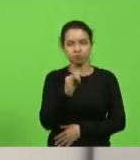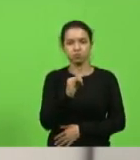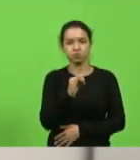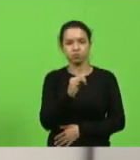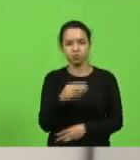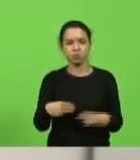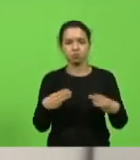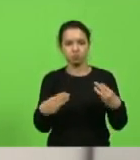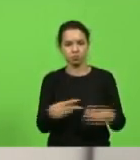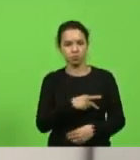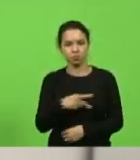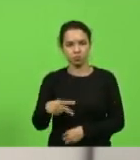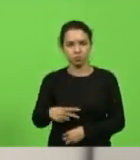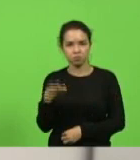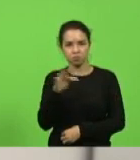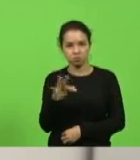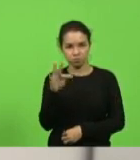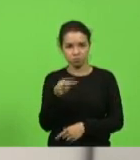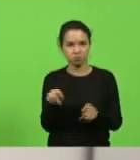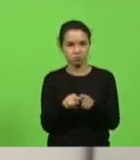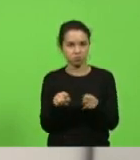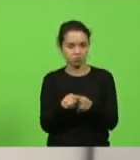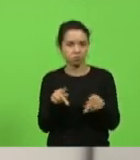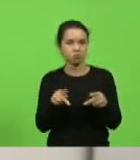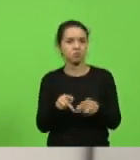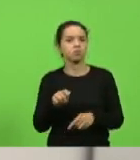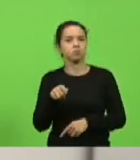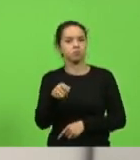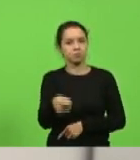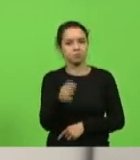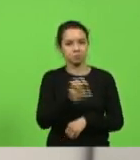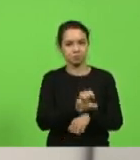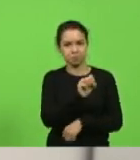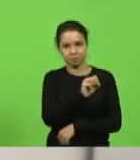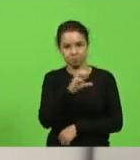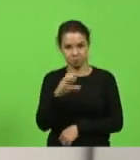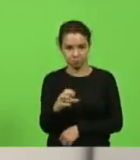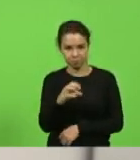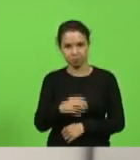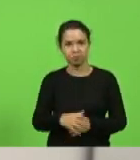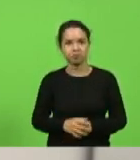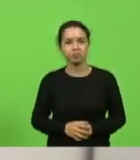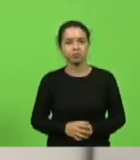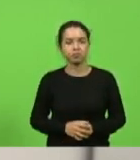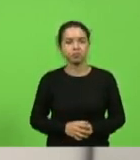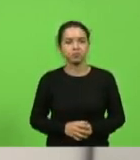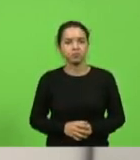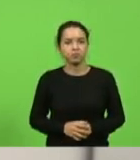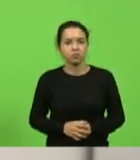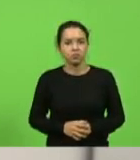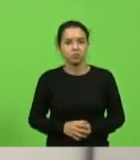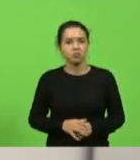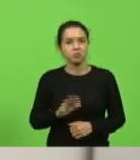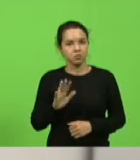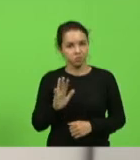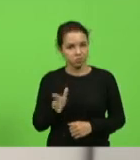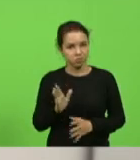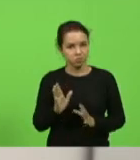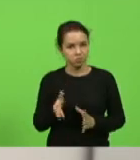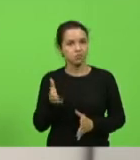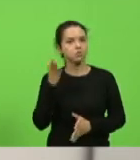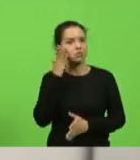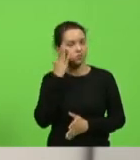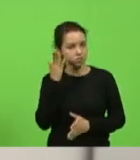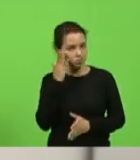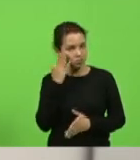da Procuradoria do Estado de Santa Catarina. Aqui, repita-se, apesar de ser inequívoca a ciência do